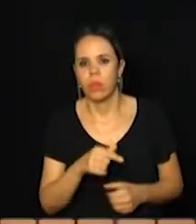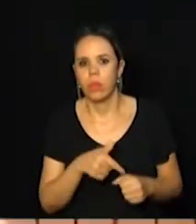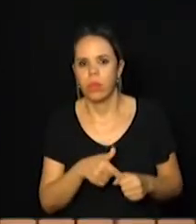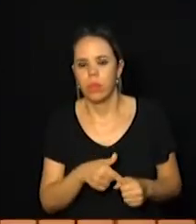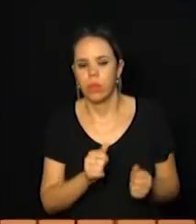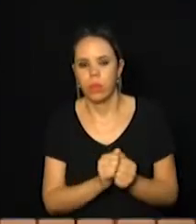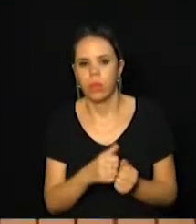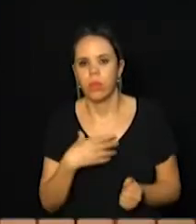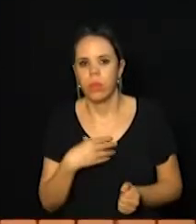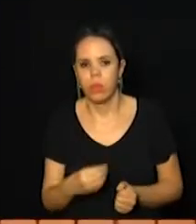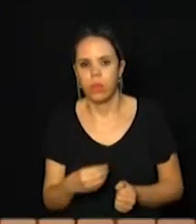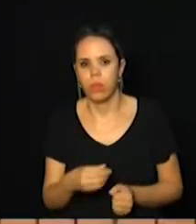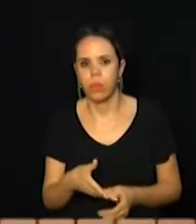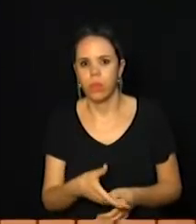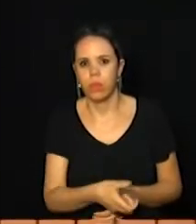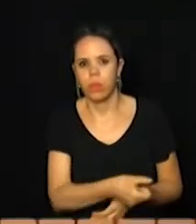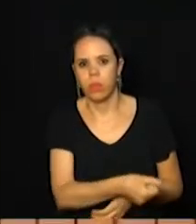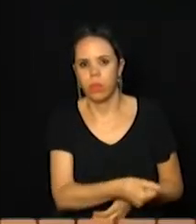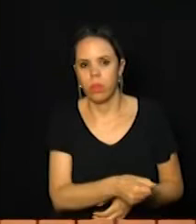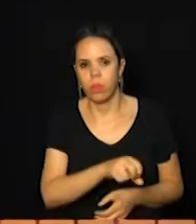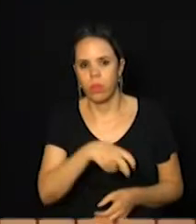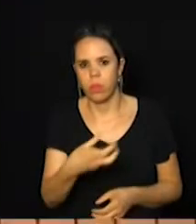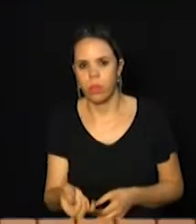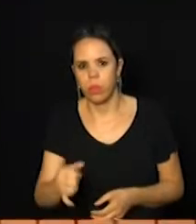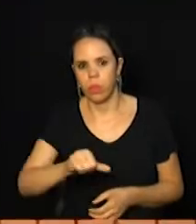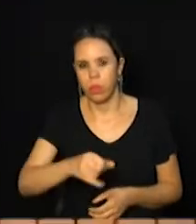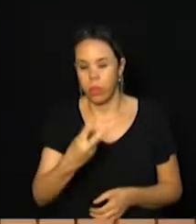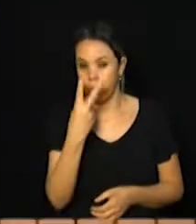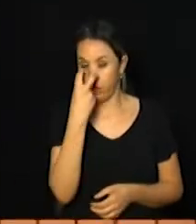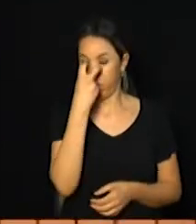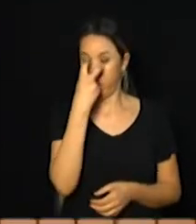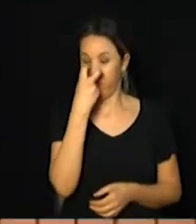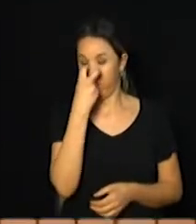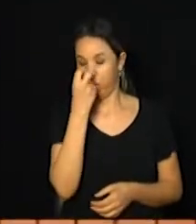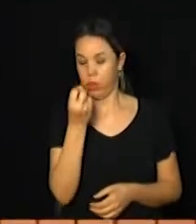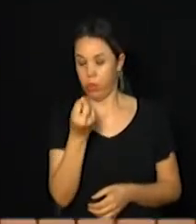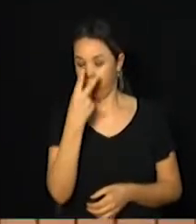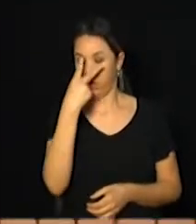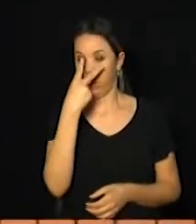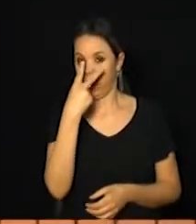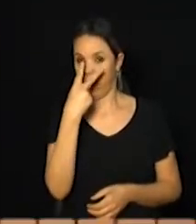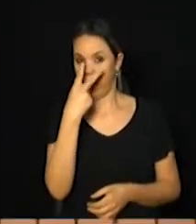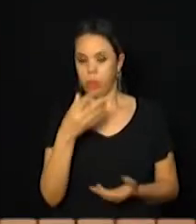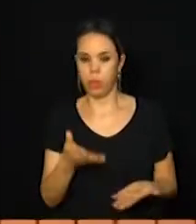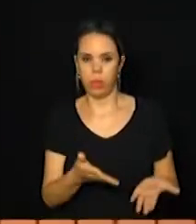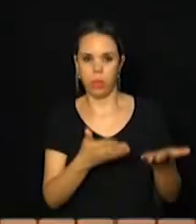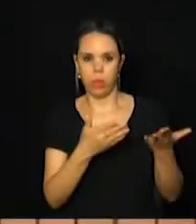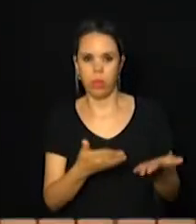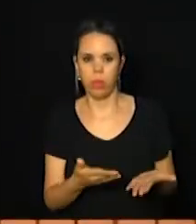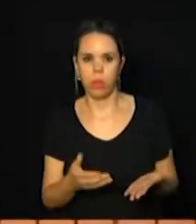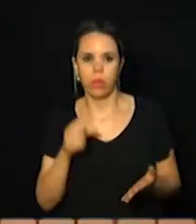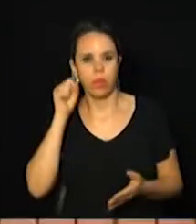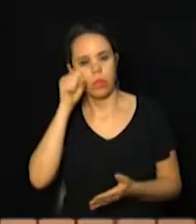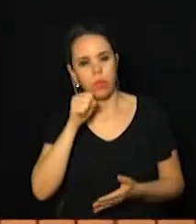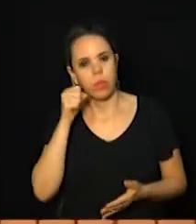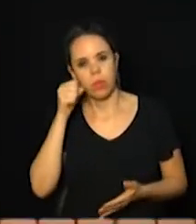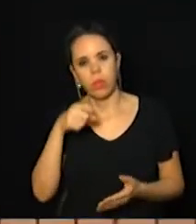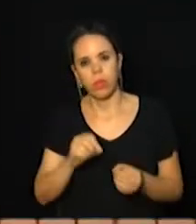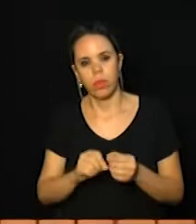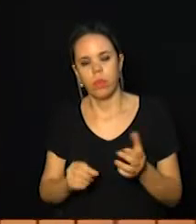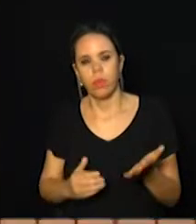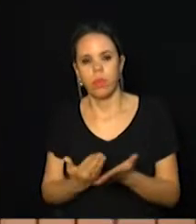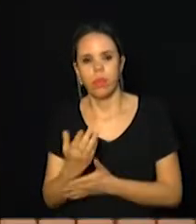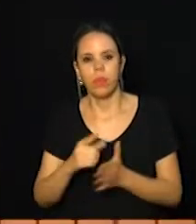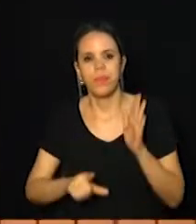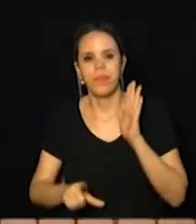abastecer junto com o filho deu a mangueira para o filho caiu combustível nos olhos dessa criança e nós levamos visto do Senado quando foi